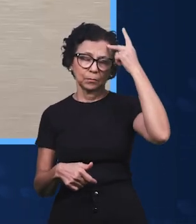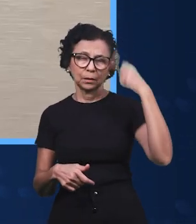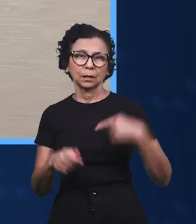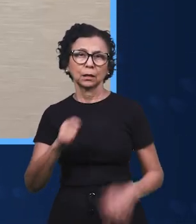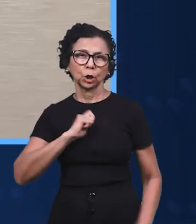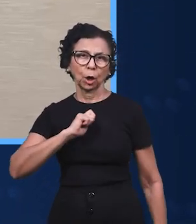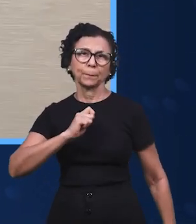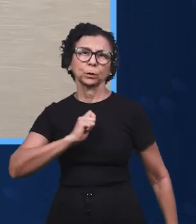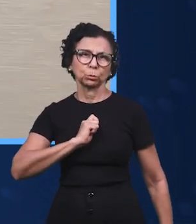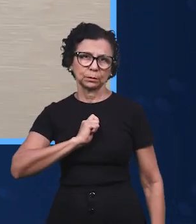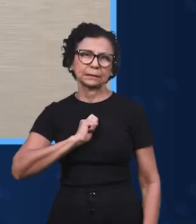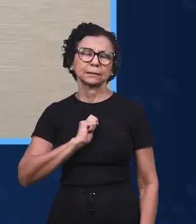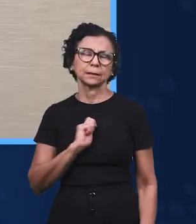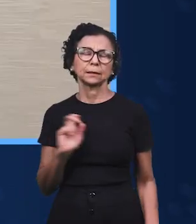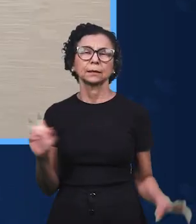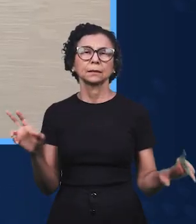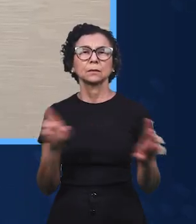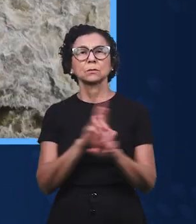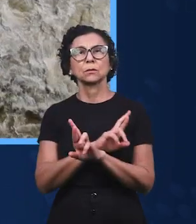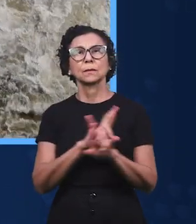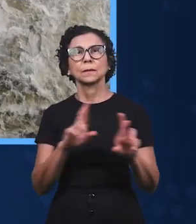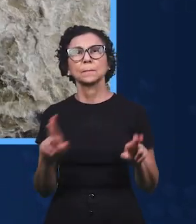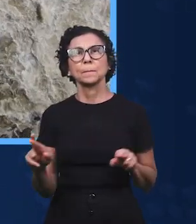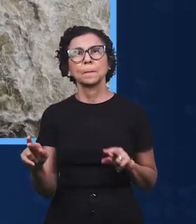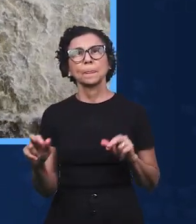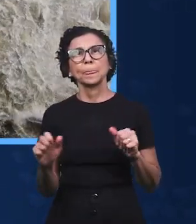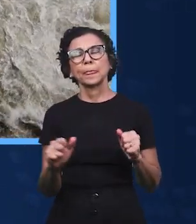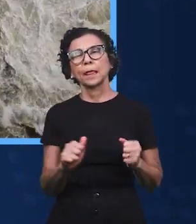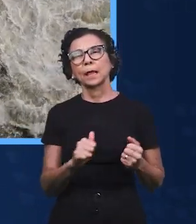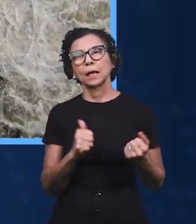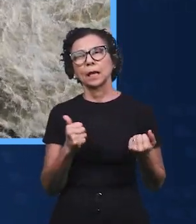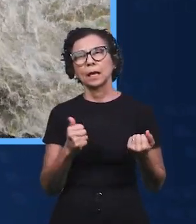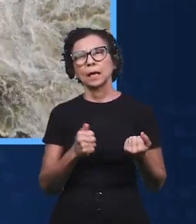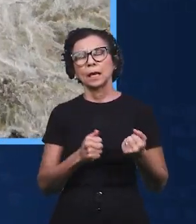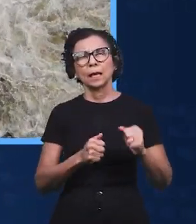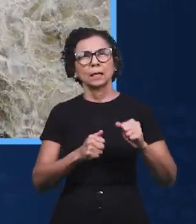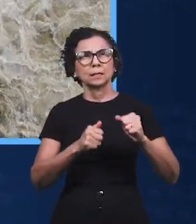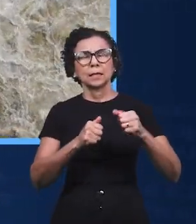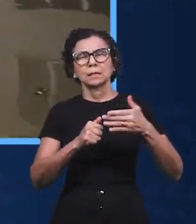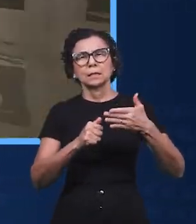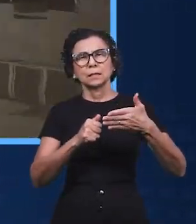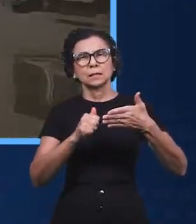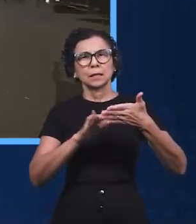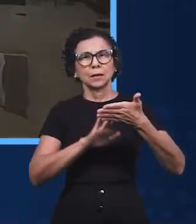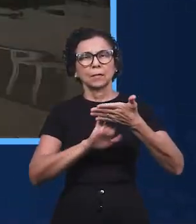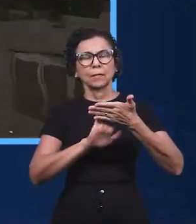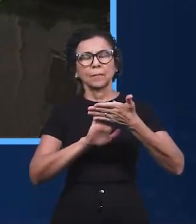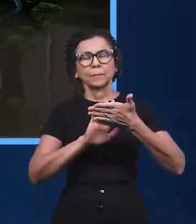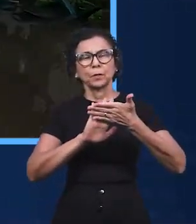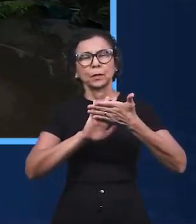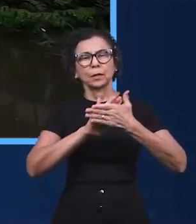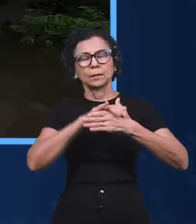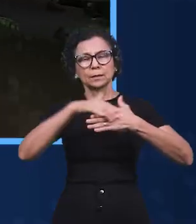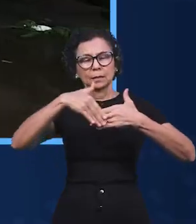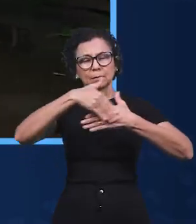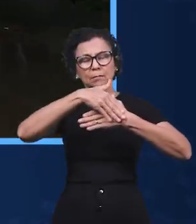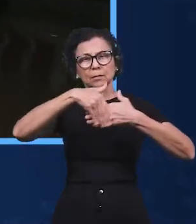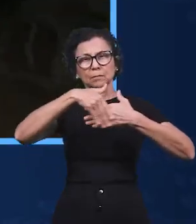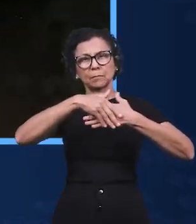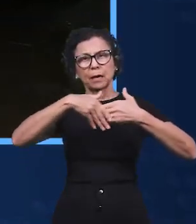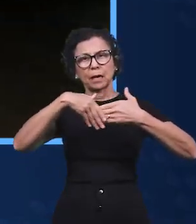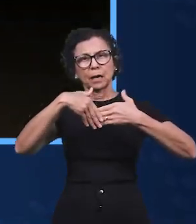né, estão muito relacionadas pelo rompimento de diques, de barragem, até o mau uso do